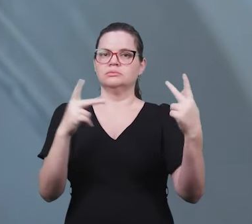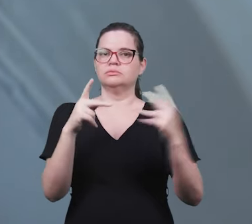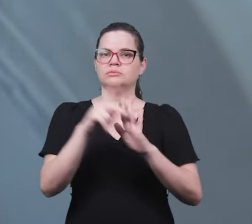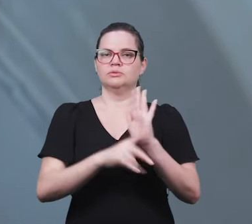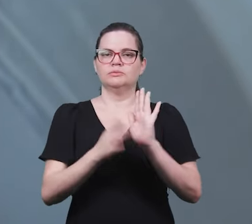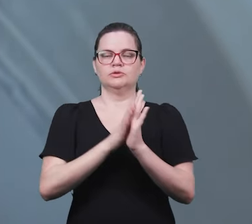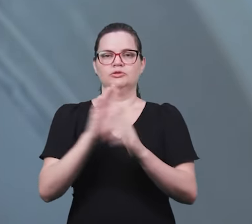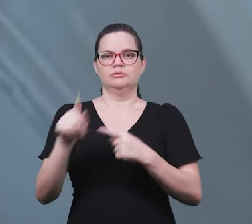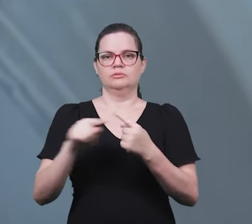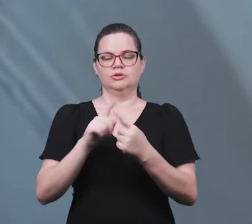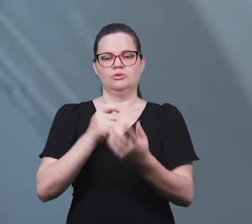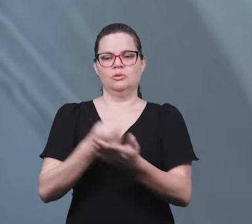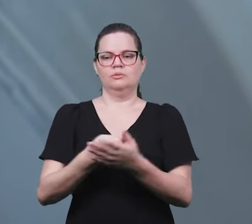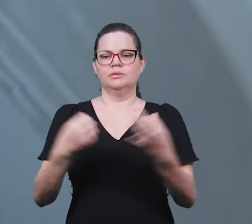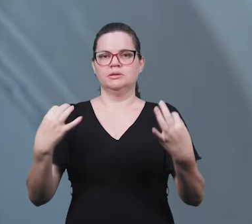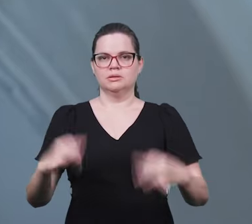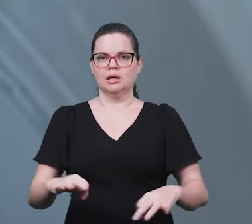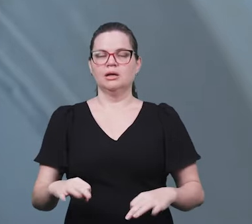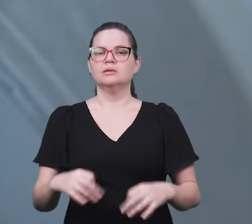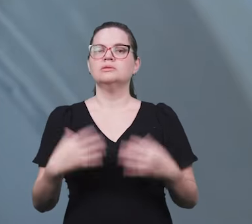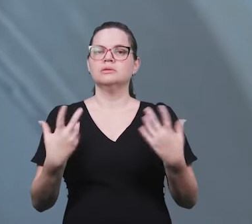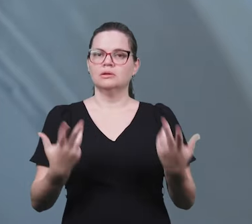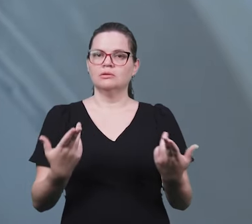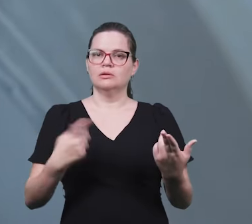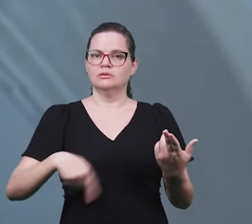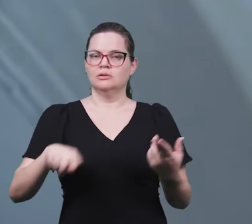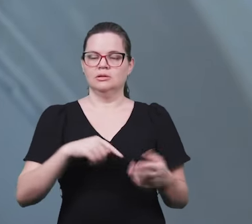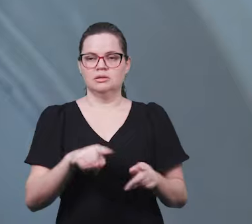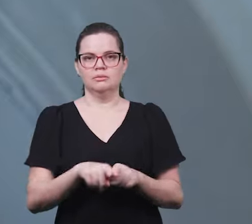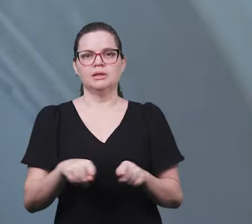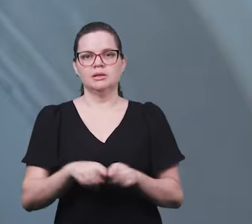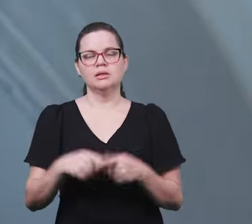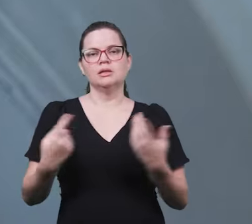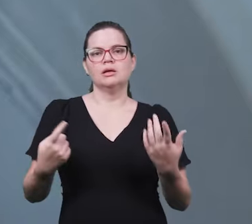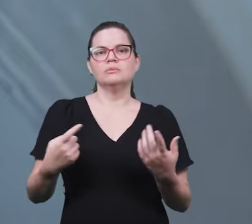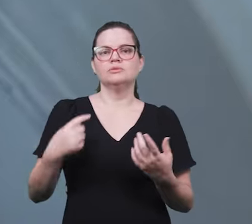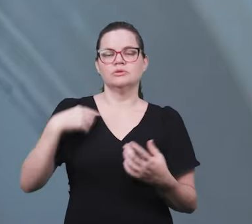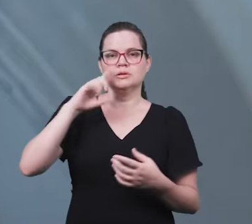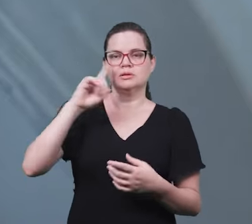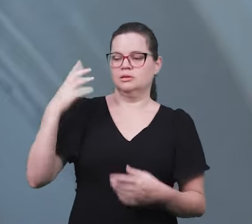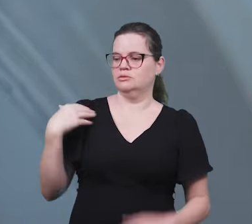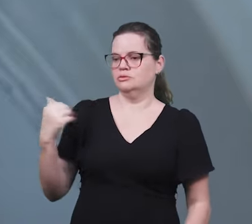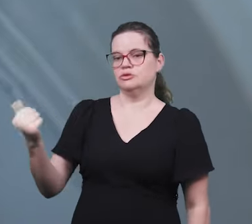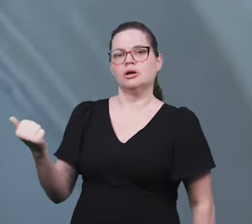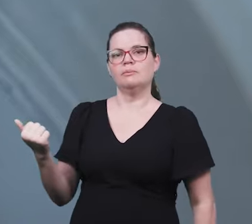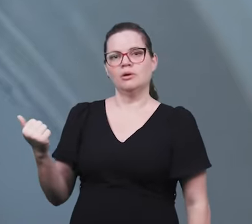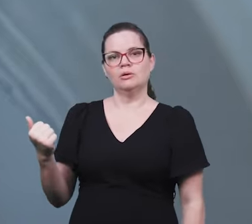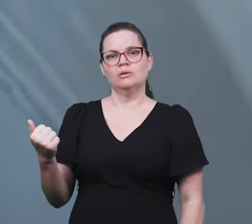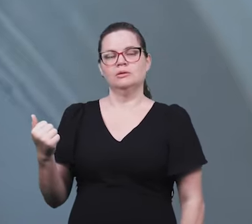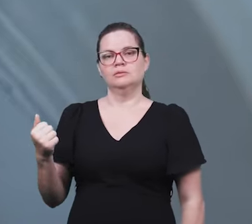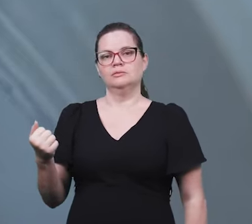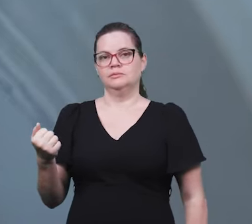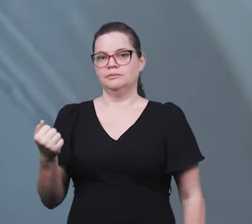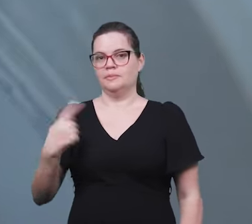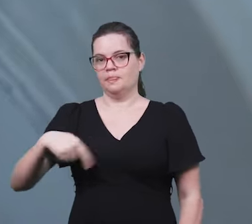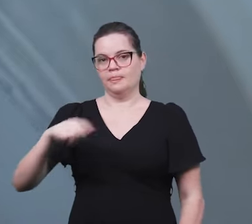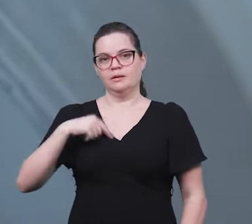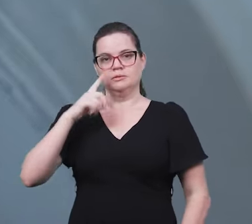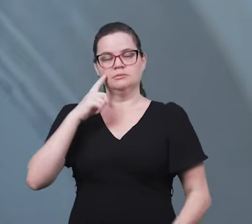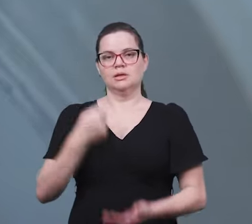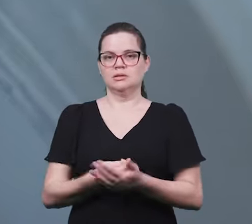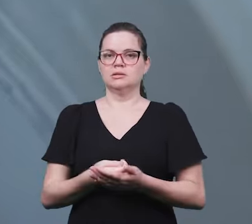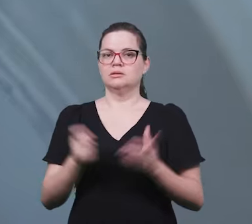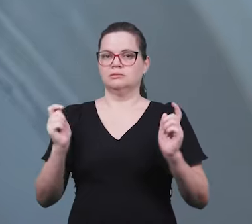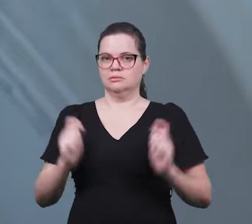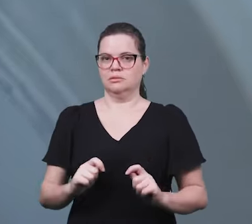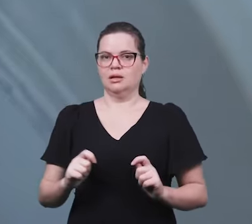escolha. Assim como Deus abriu para nós a oportunidade, nós estamos fazendo a escolha. Jesus foi